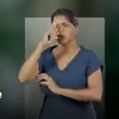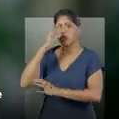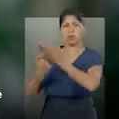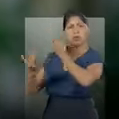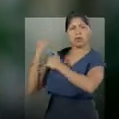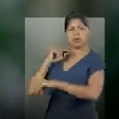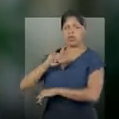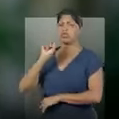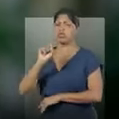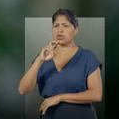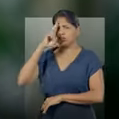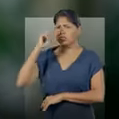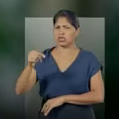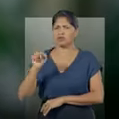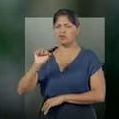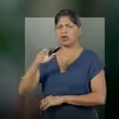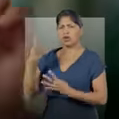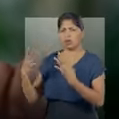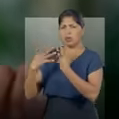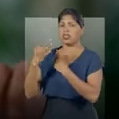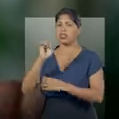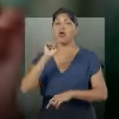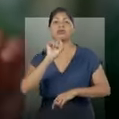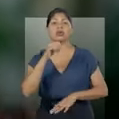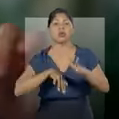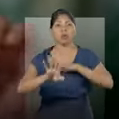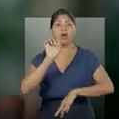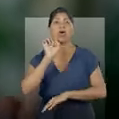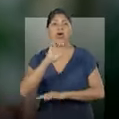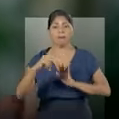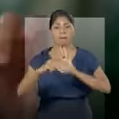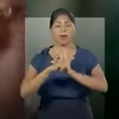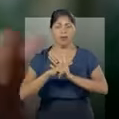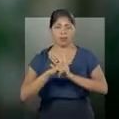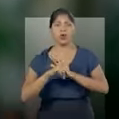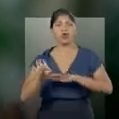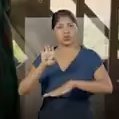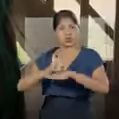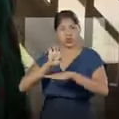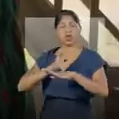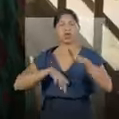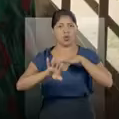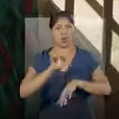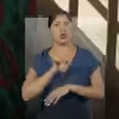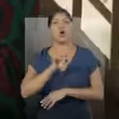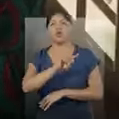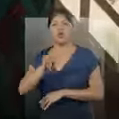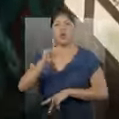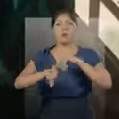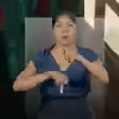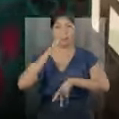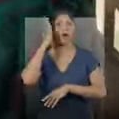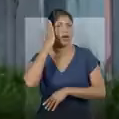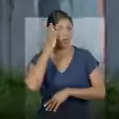o cárcere no Estado. Não. Quem cuida das prisões no Pará é o Estado. A população